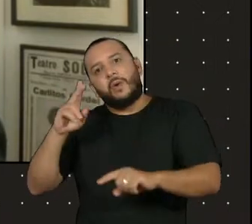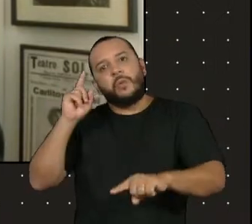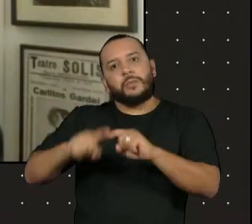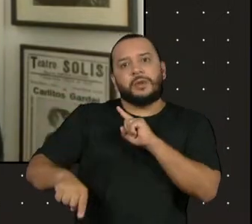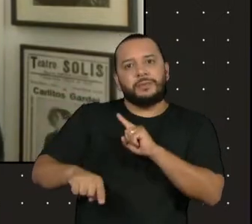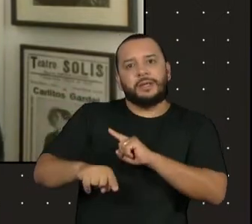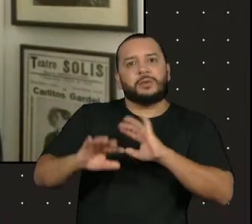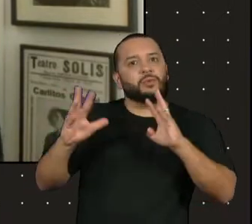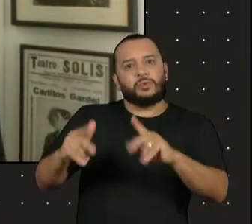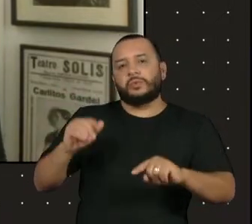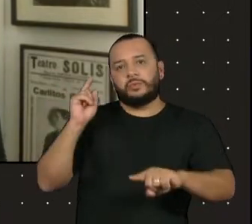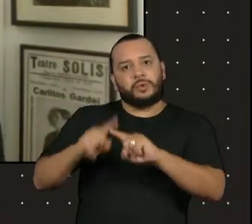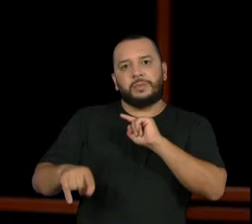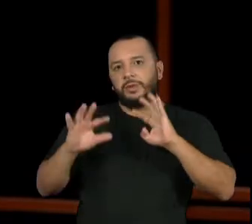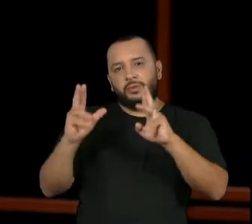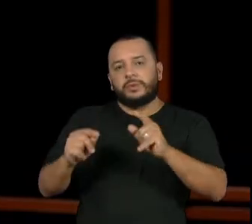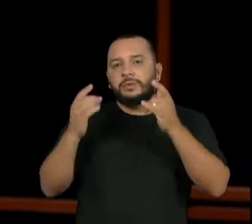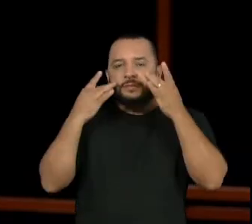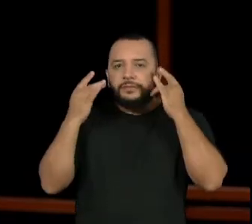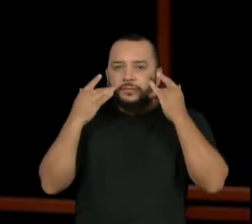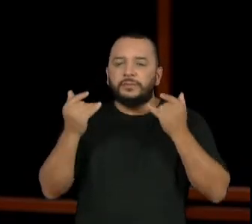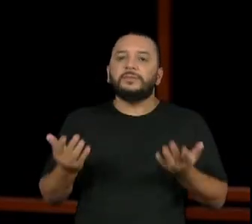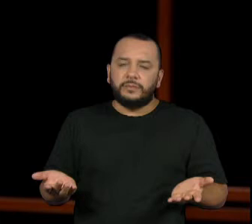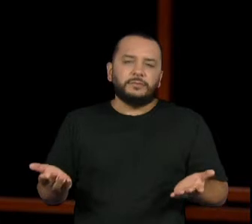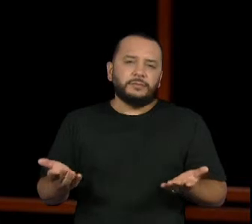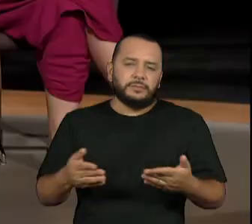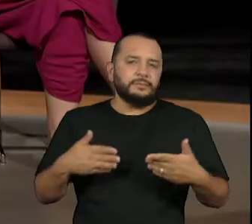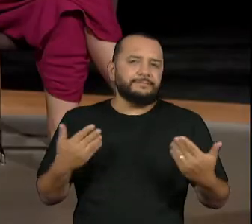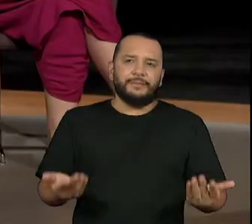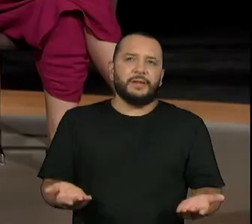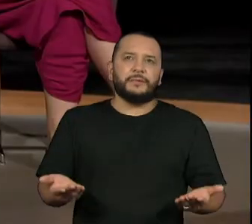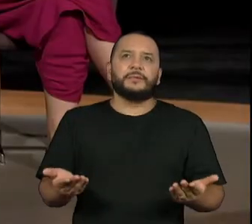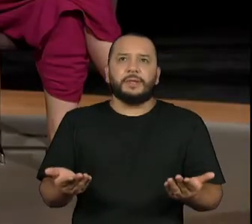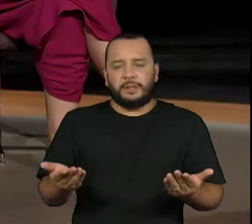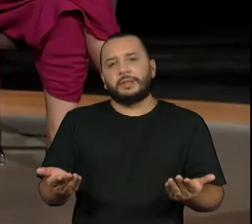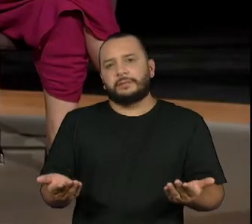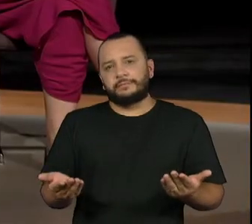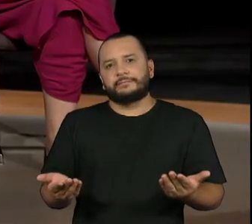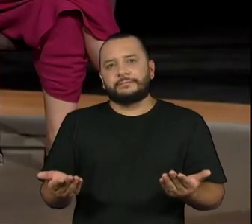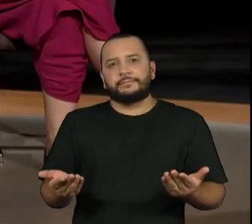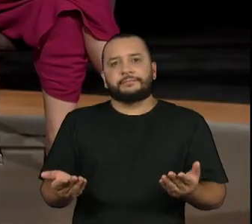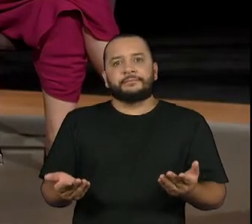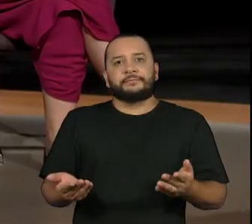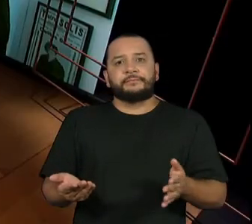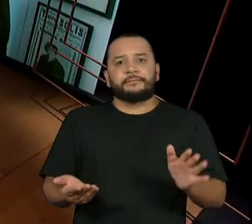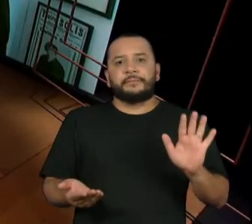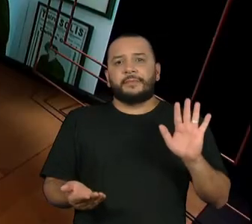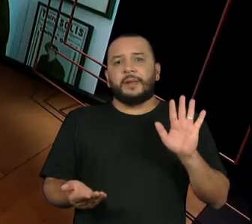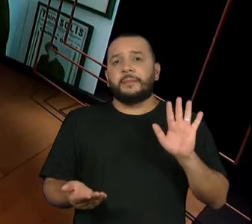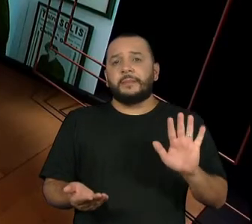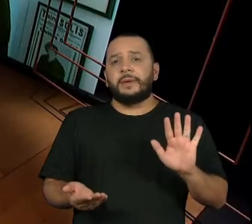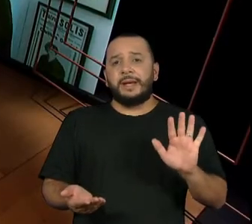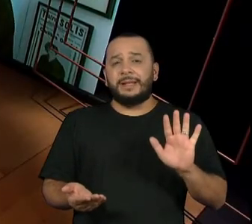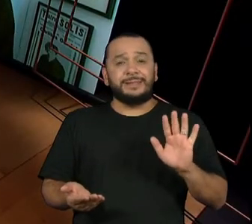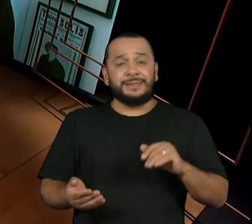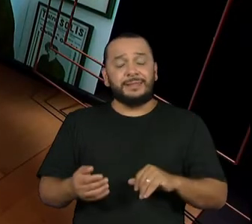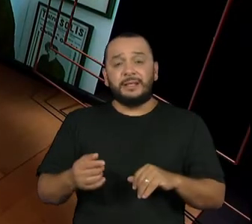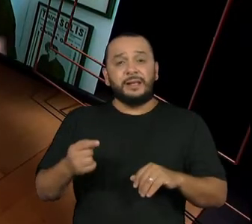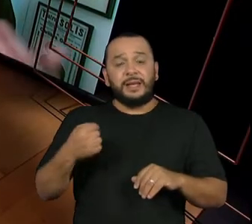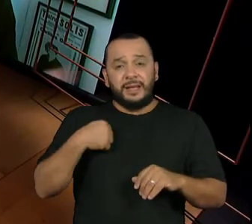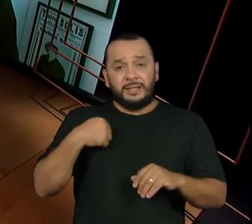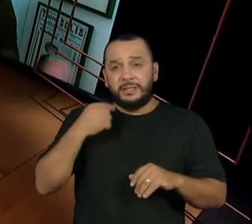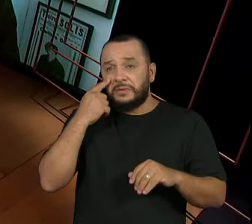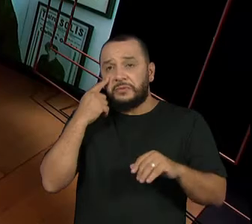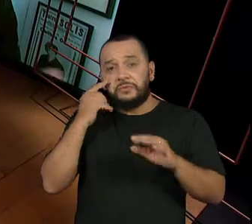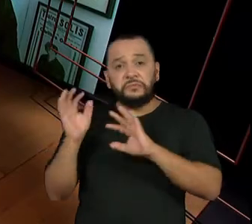recusava a peça inteira, ou mandava cortar trechos enormes, enfim. Mas nesse caso, eles nem se deram ao trabalho,